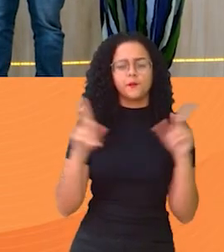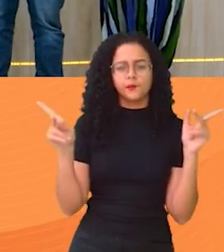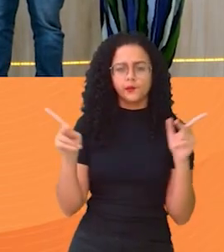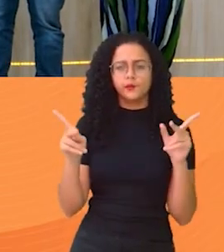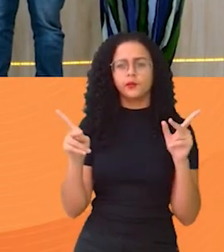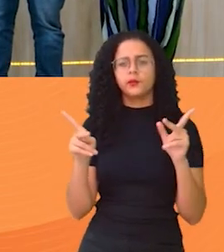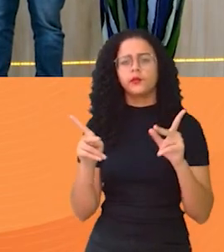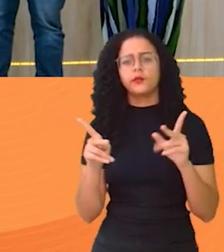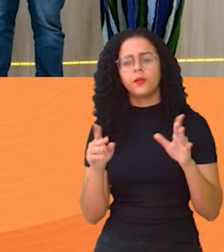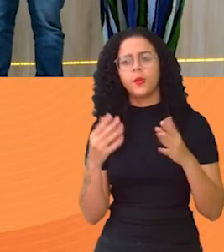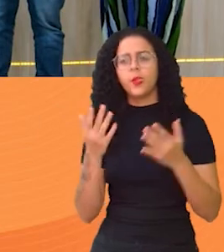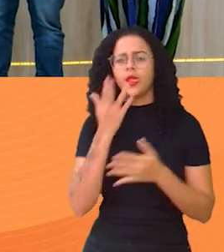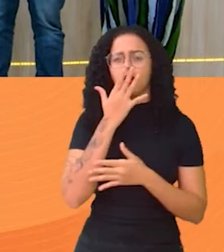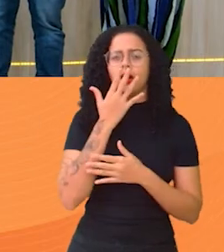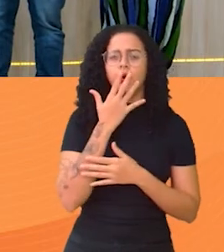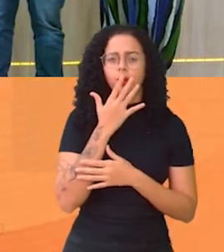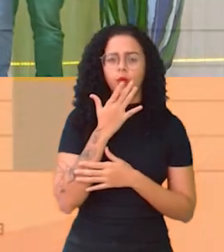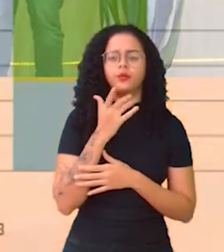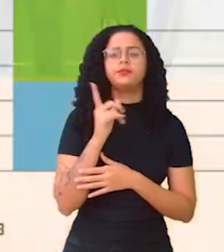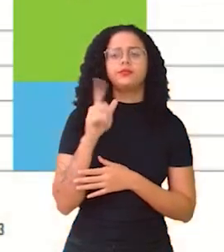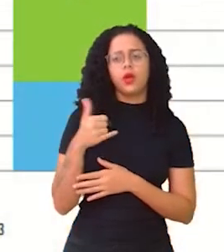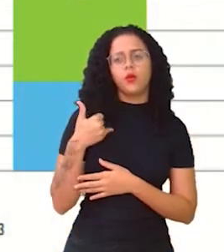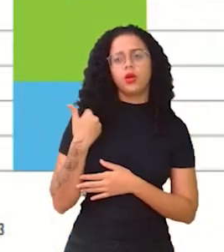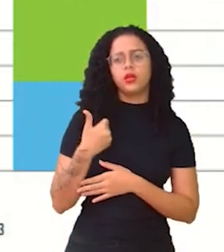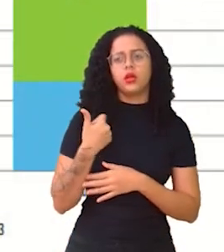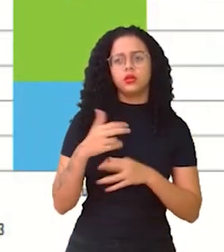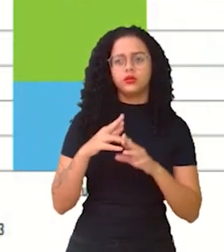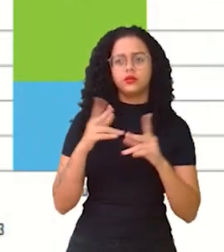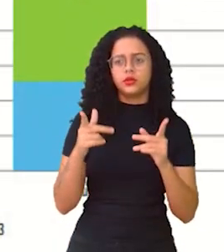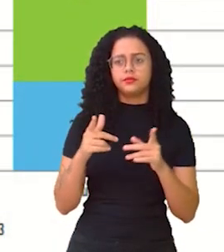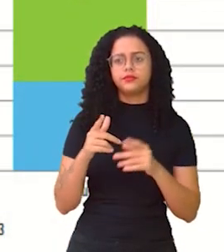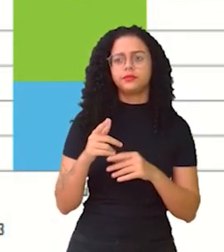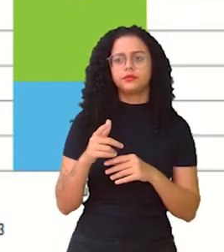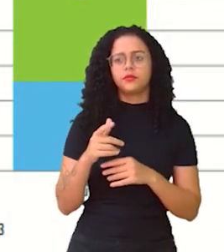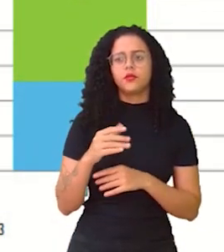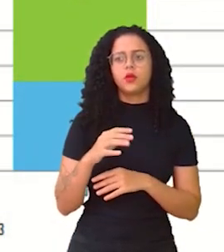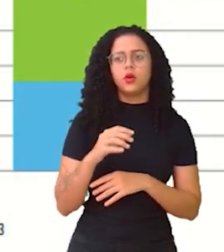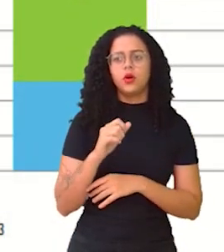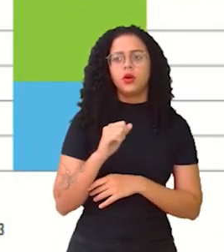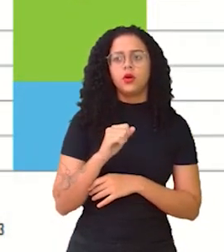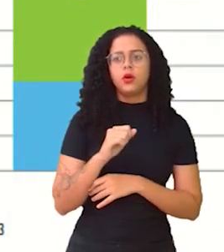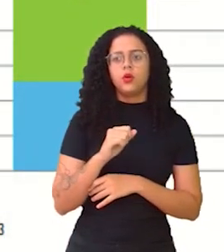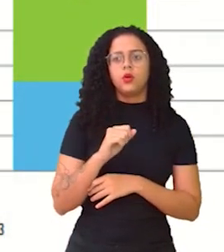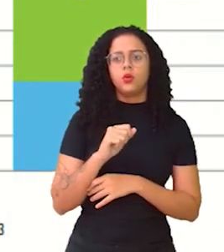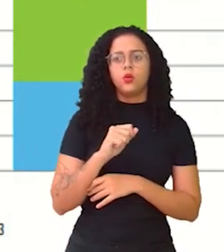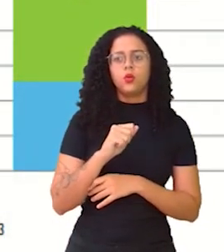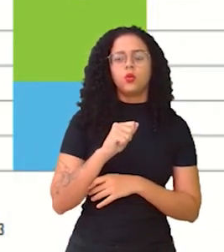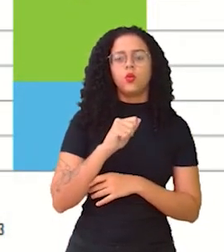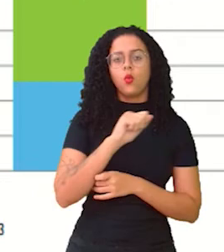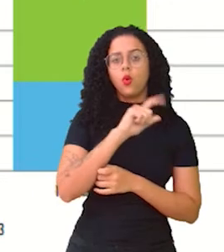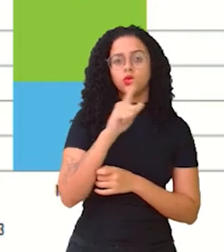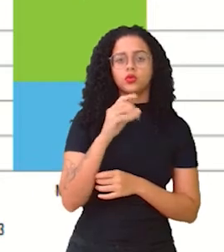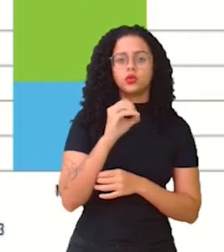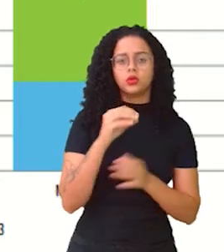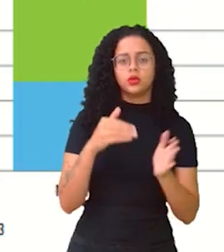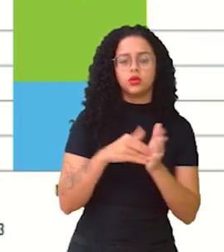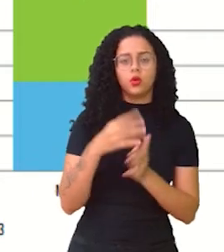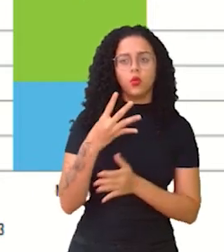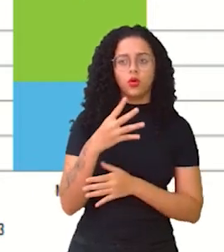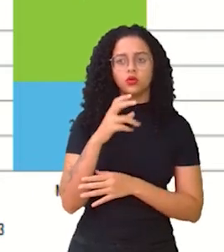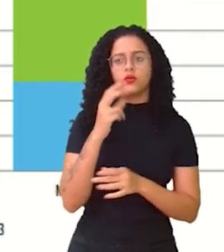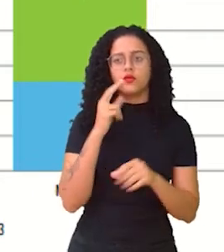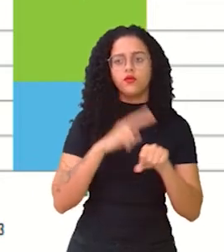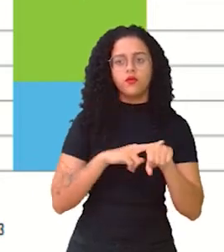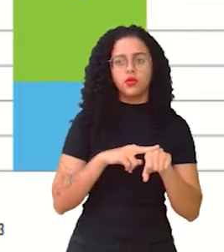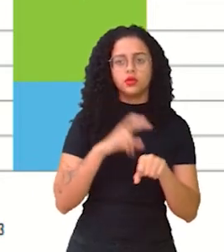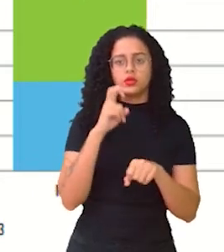né? Então, cada corzinha dessa é uma faixa etária, né? O de baixo aí é de 0 a 4 anos, o azul, o verde de 5 a 9